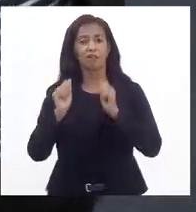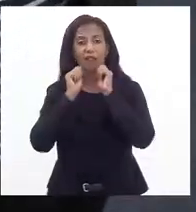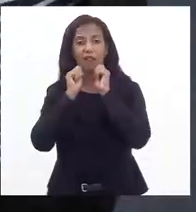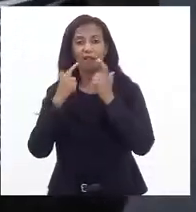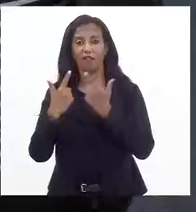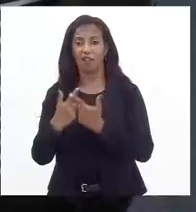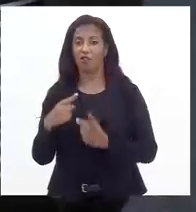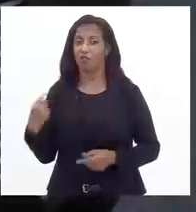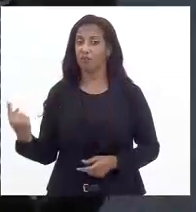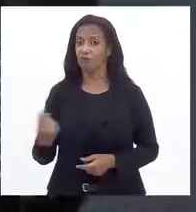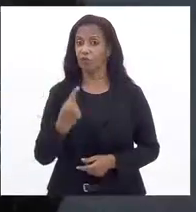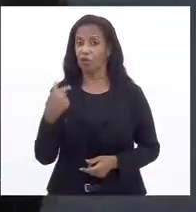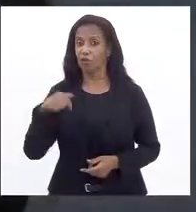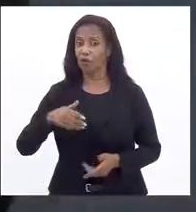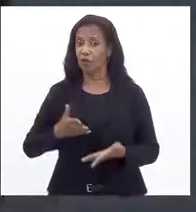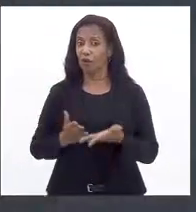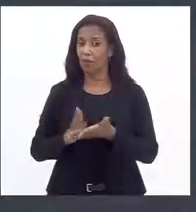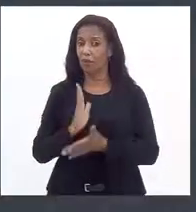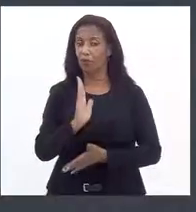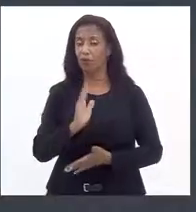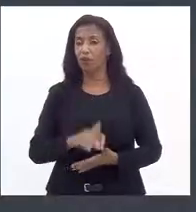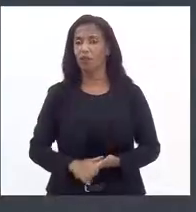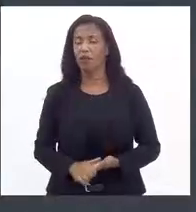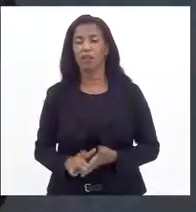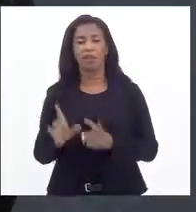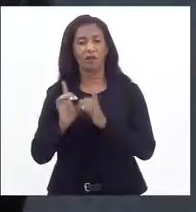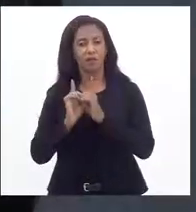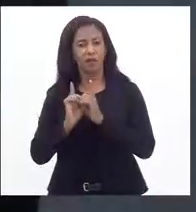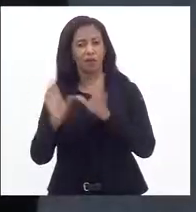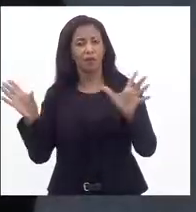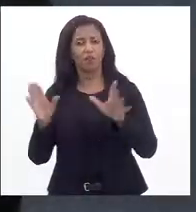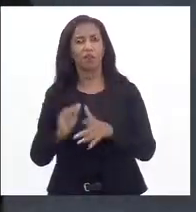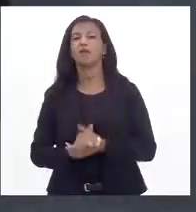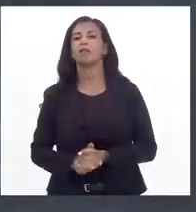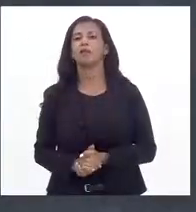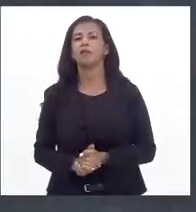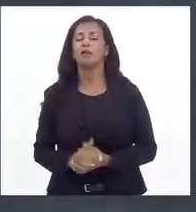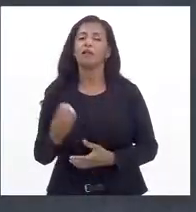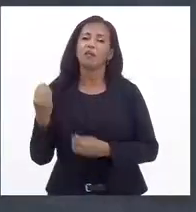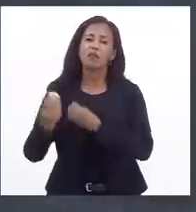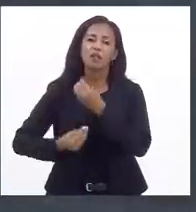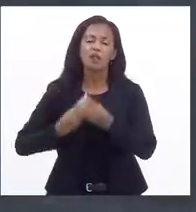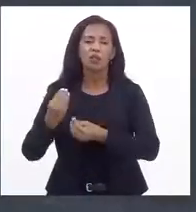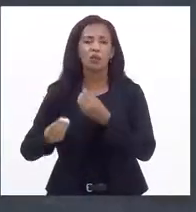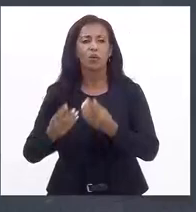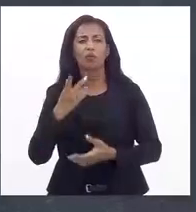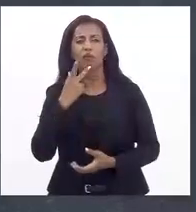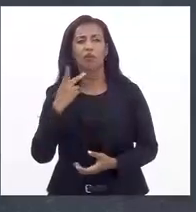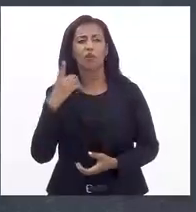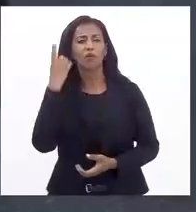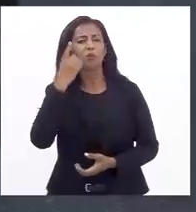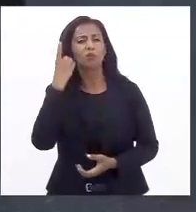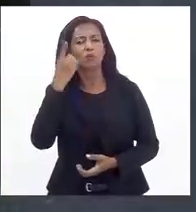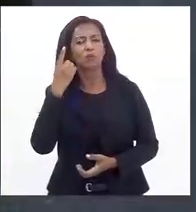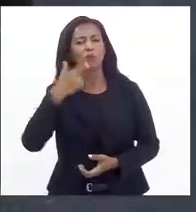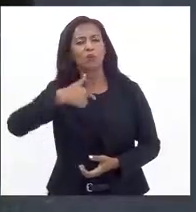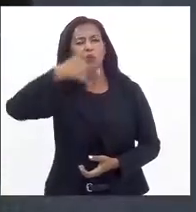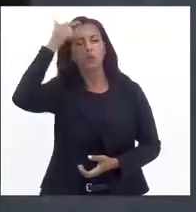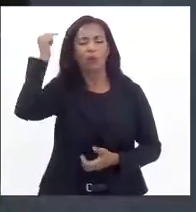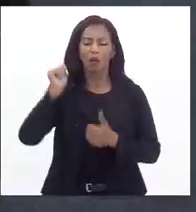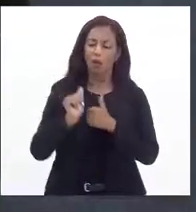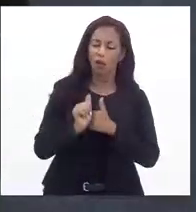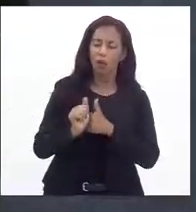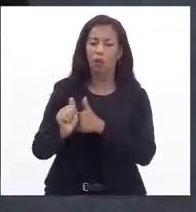nós estamos aqui aprovando democraticamente e como falou do deputado Luiz Paulo